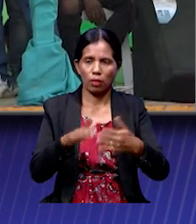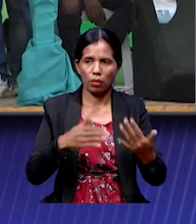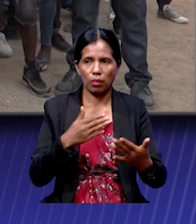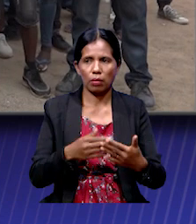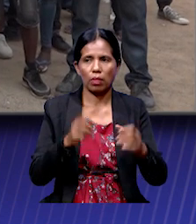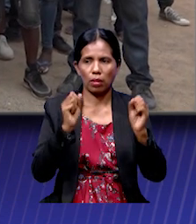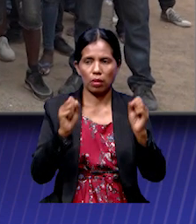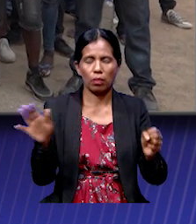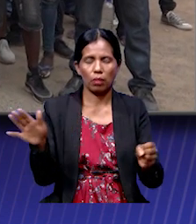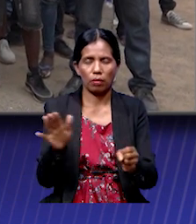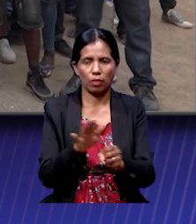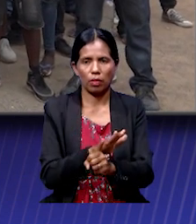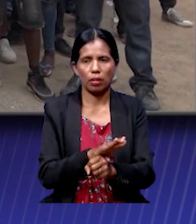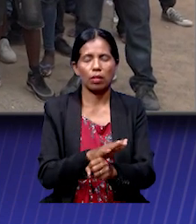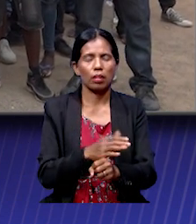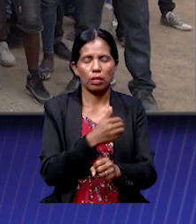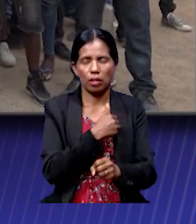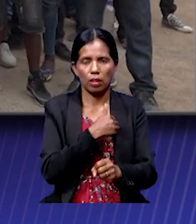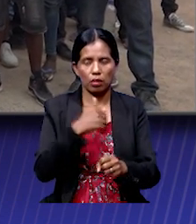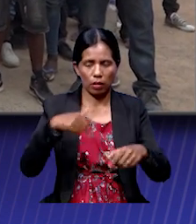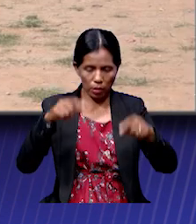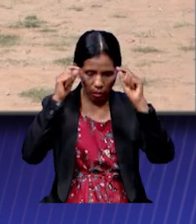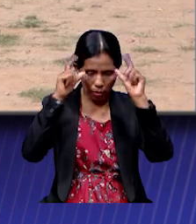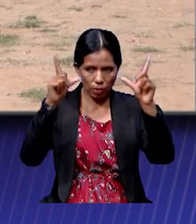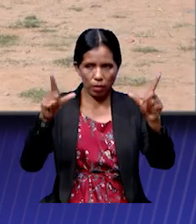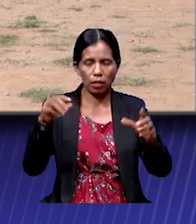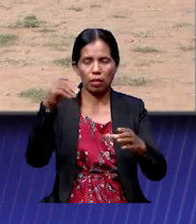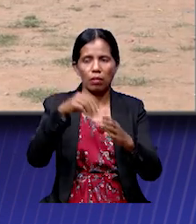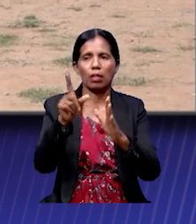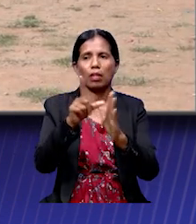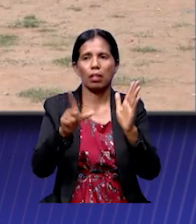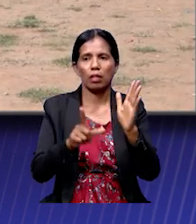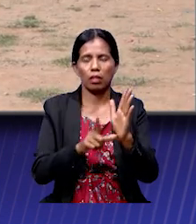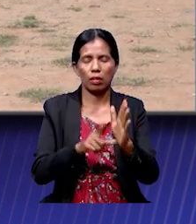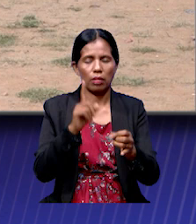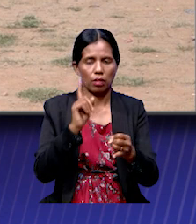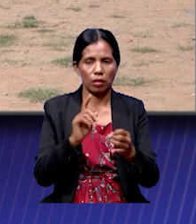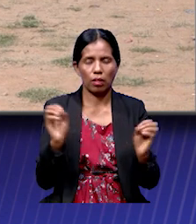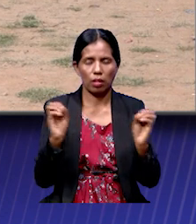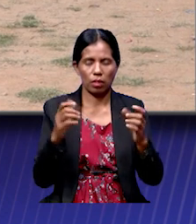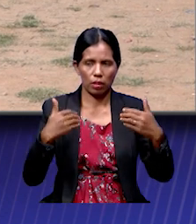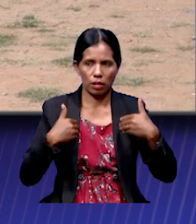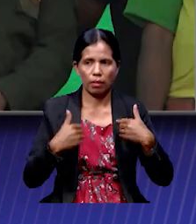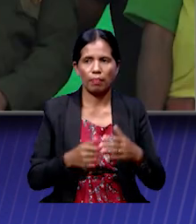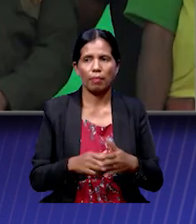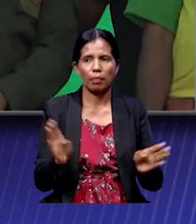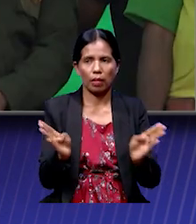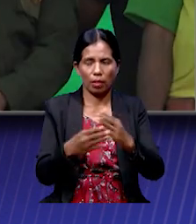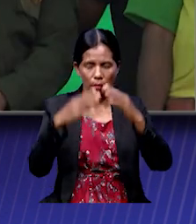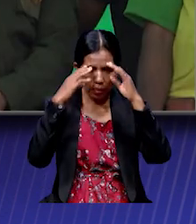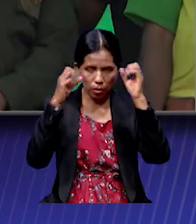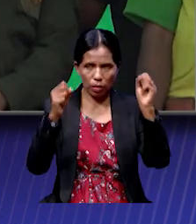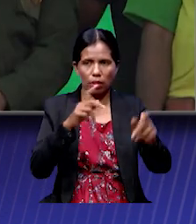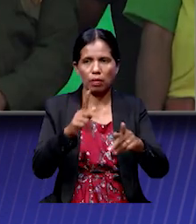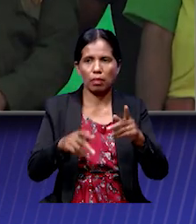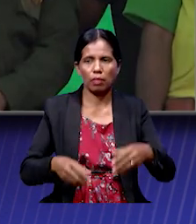ato completa buat nebe falta ia Timor Leste, inclui lei balon nebe se falta. Se sai presidência ida nebe maka pro